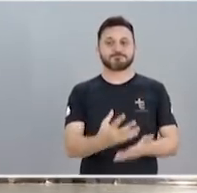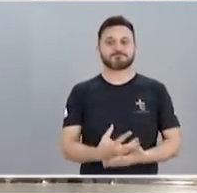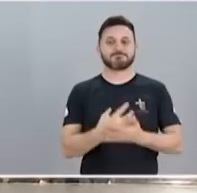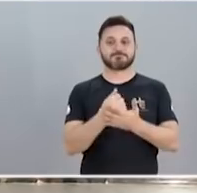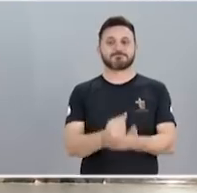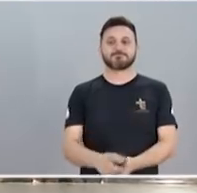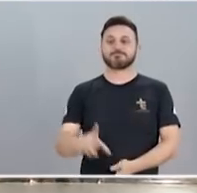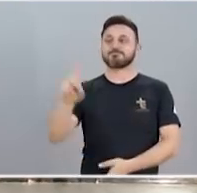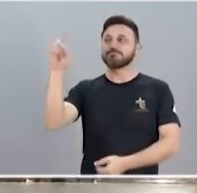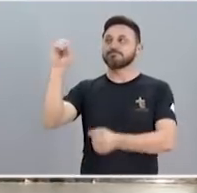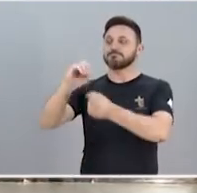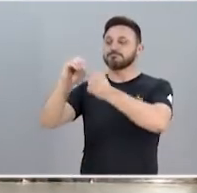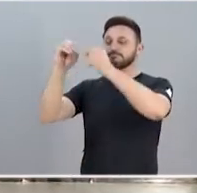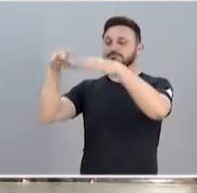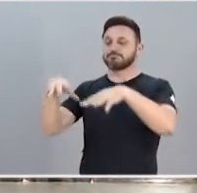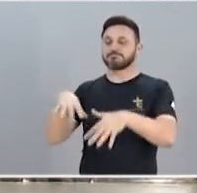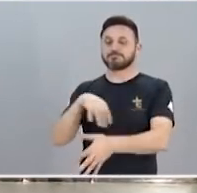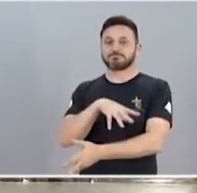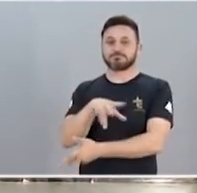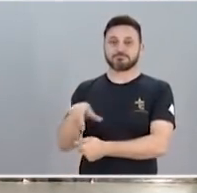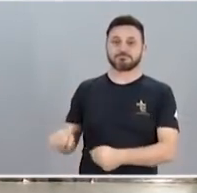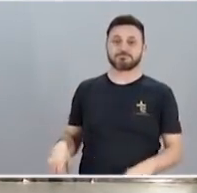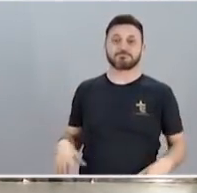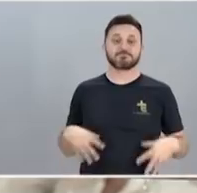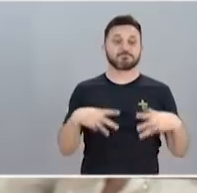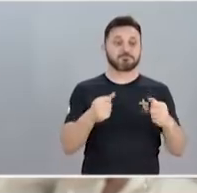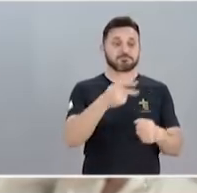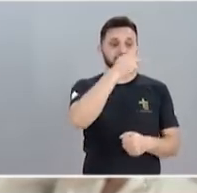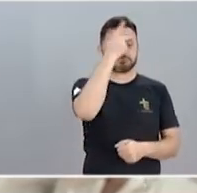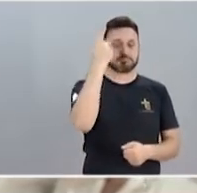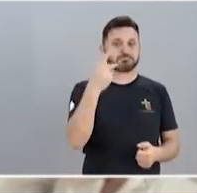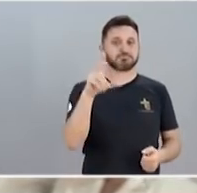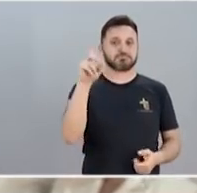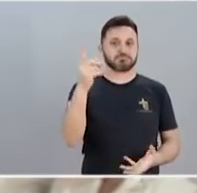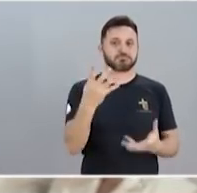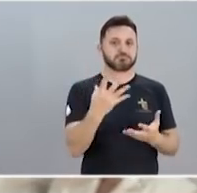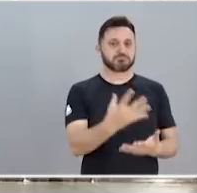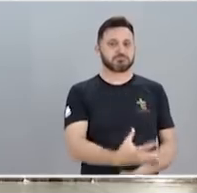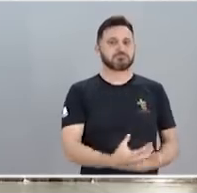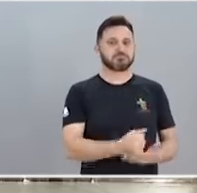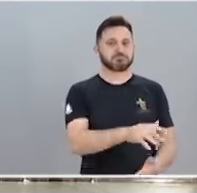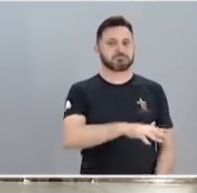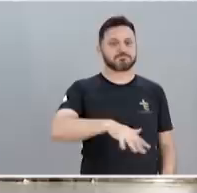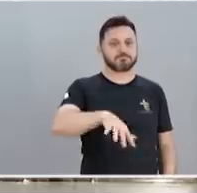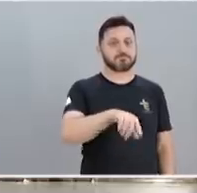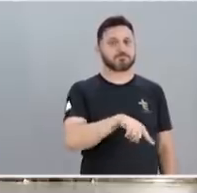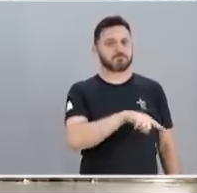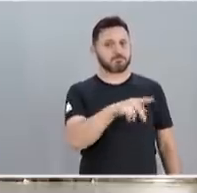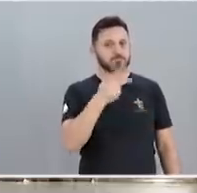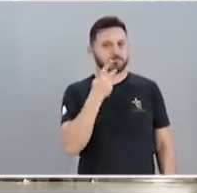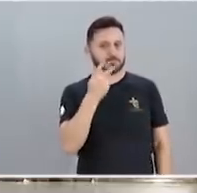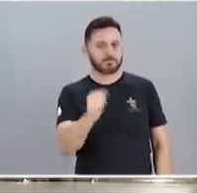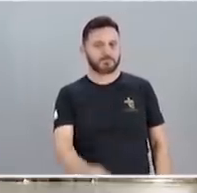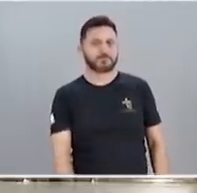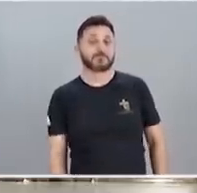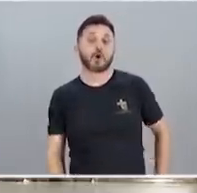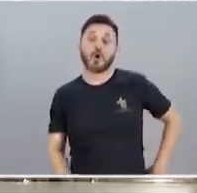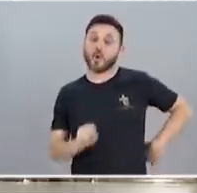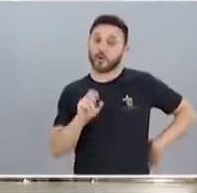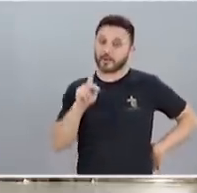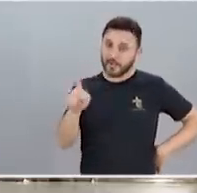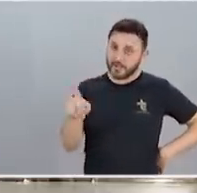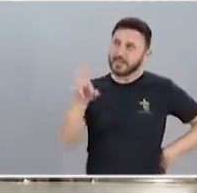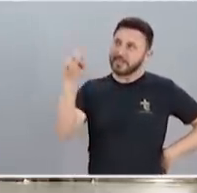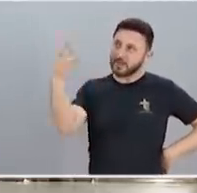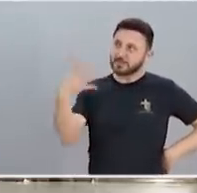Deus criou todos e todos quer salvar. Você vai dizer, tá, e